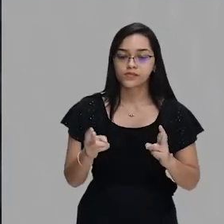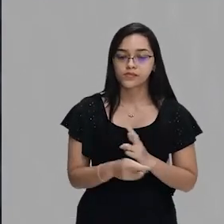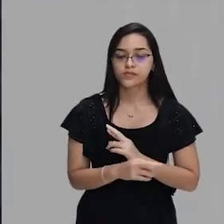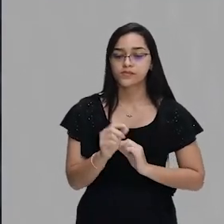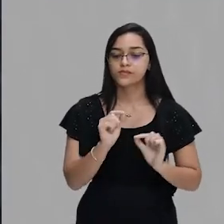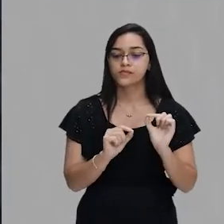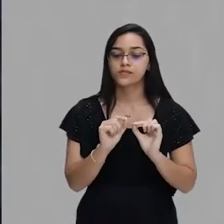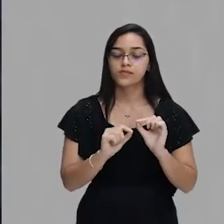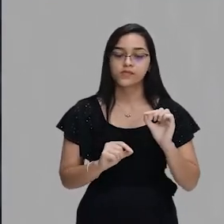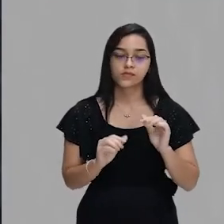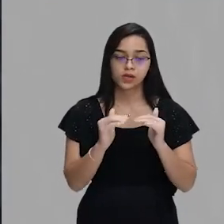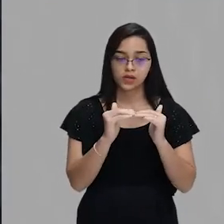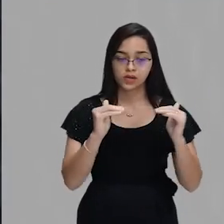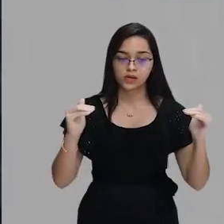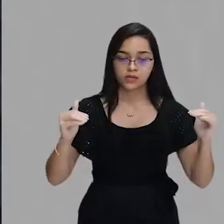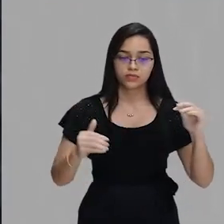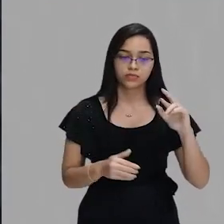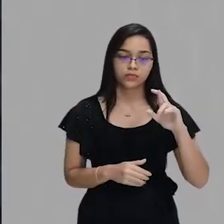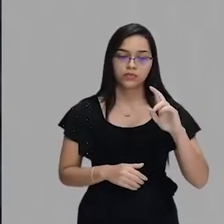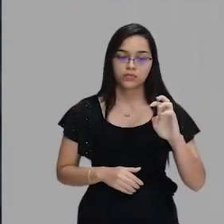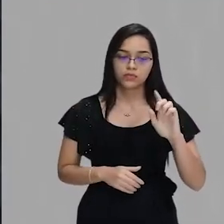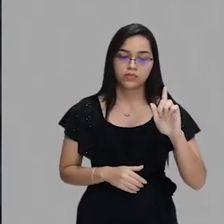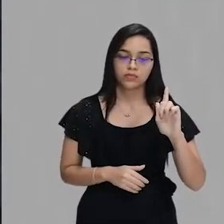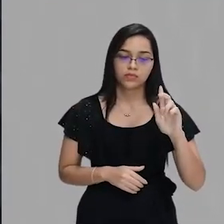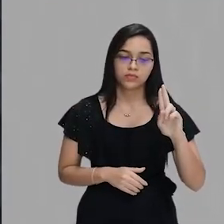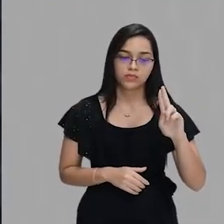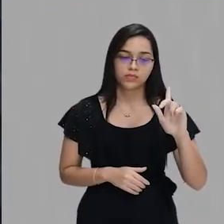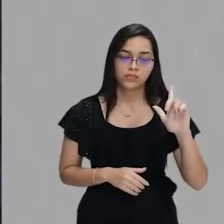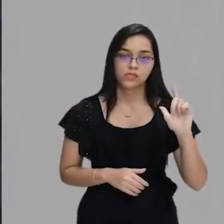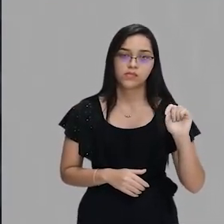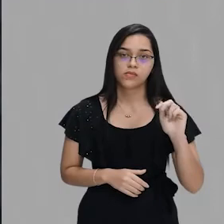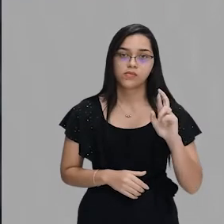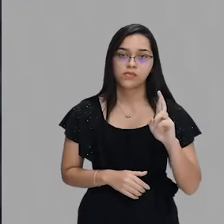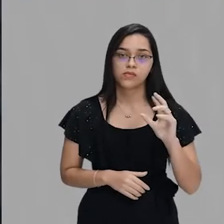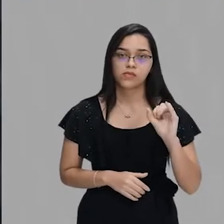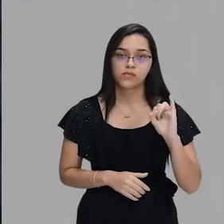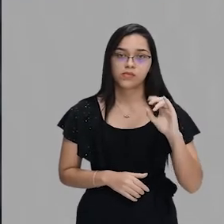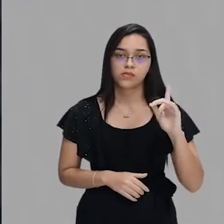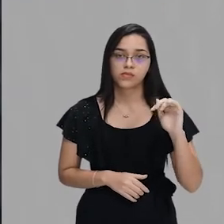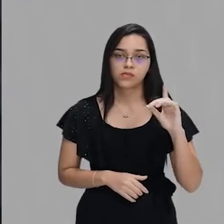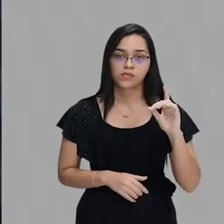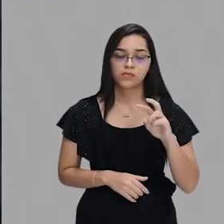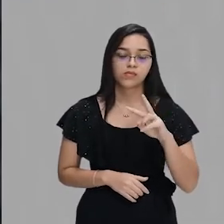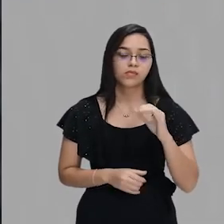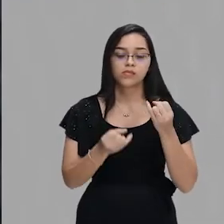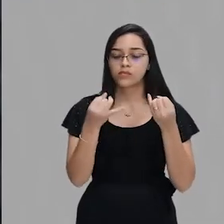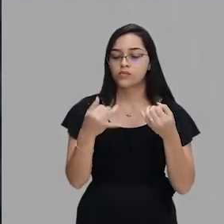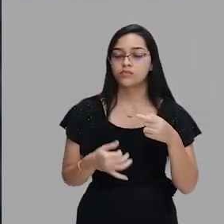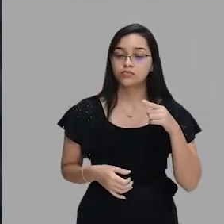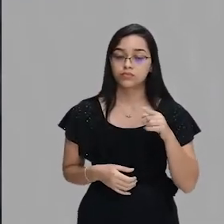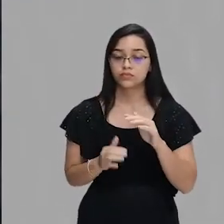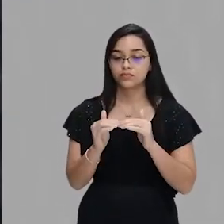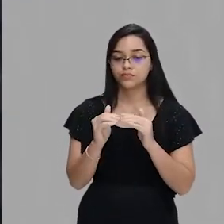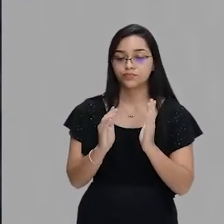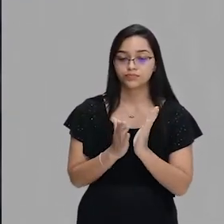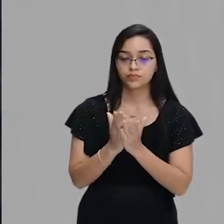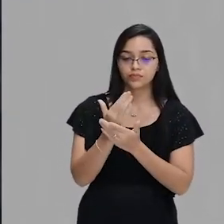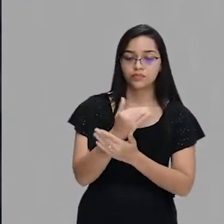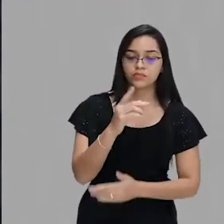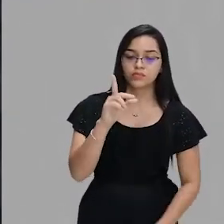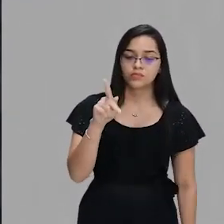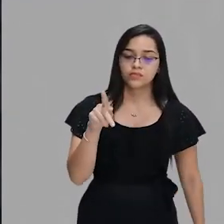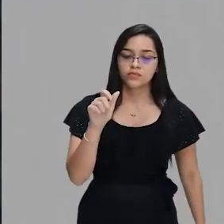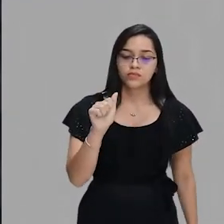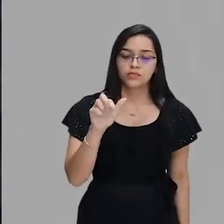em regularidade. Tá? O atleta mais regular com o menos regular. Quem vai te dar essa informação é o desvio padrão.